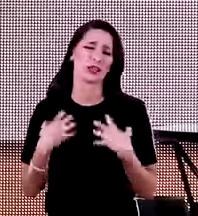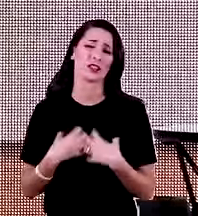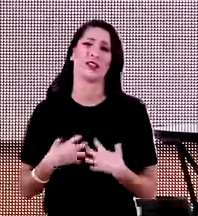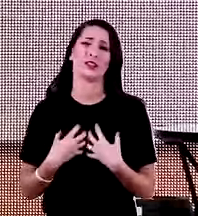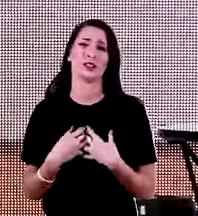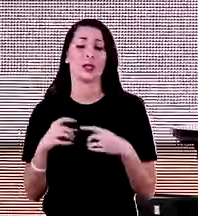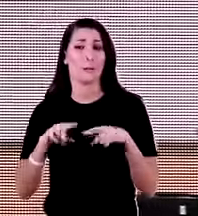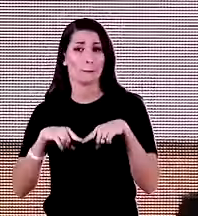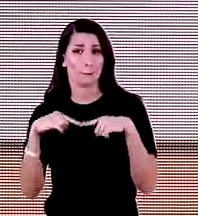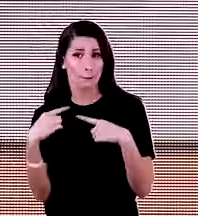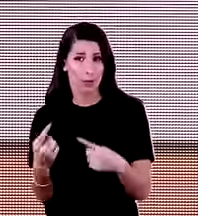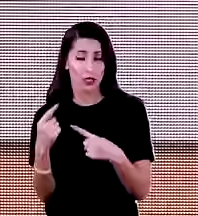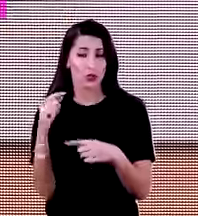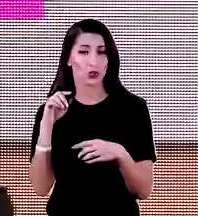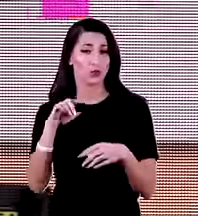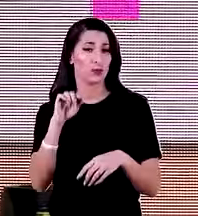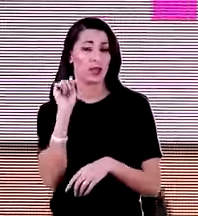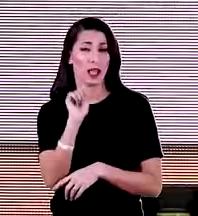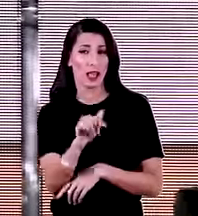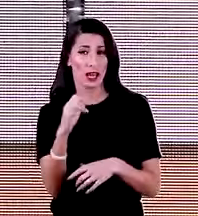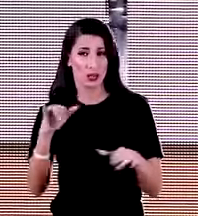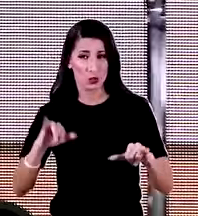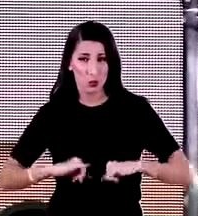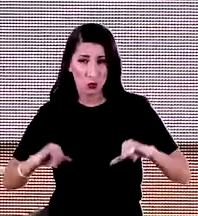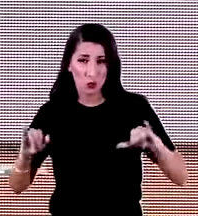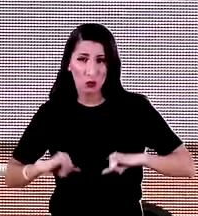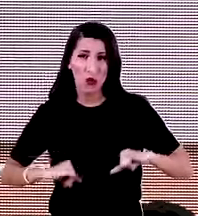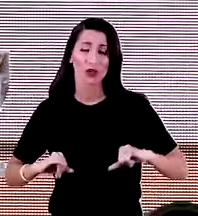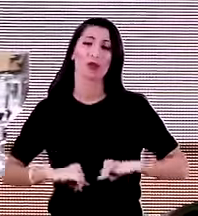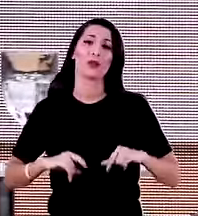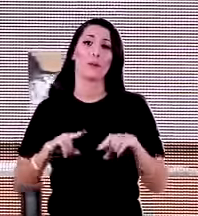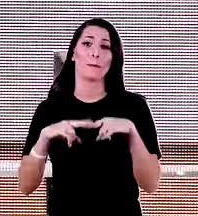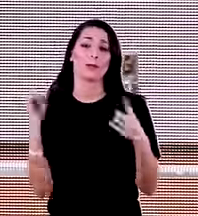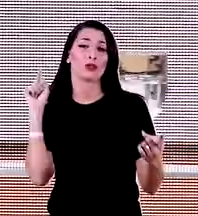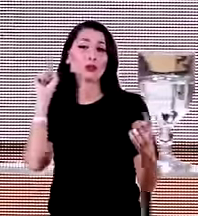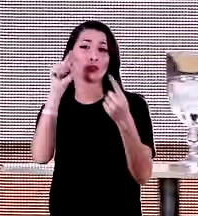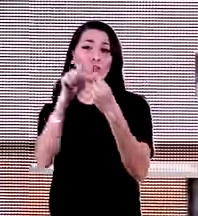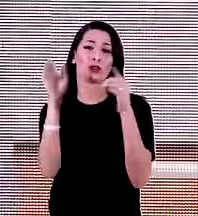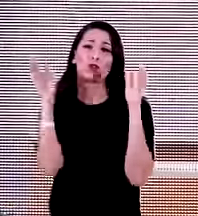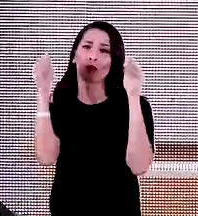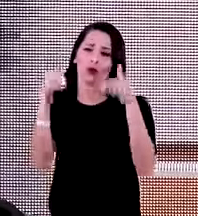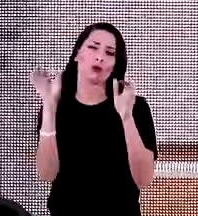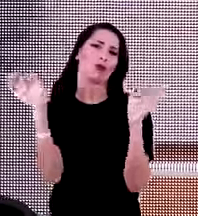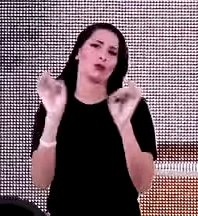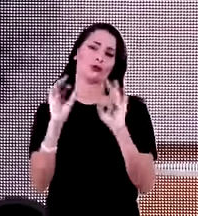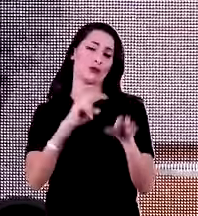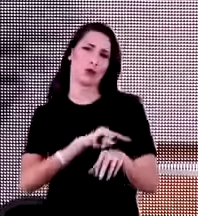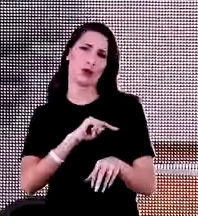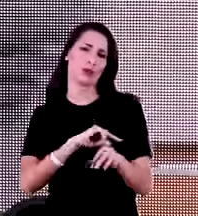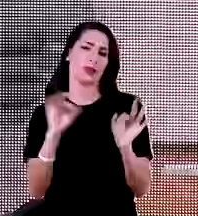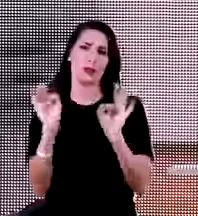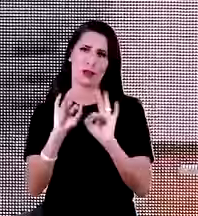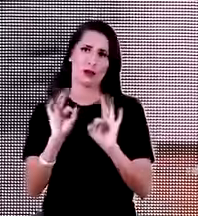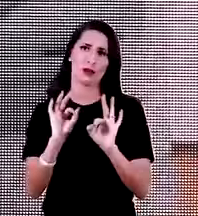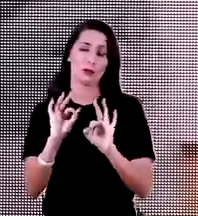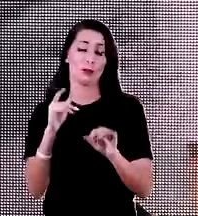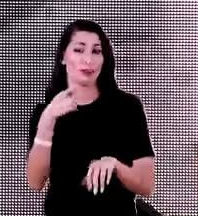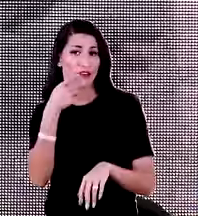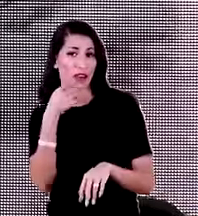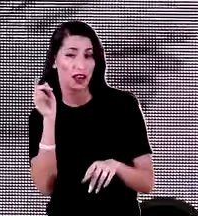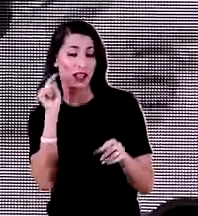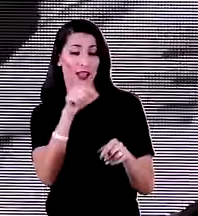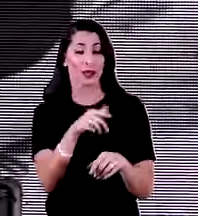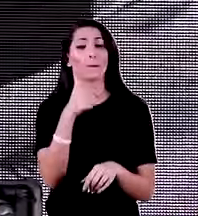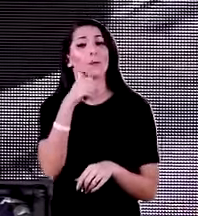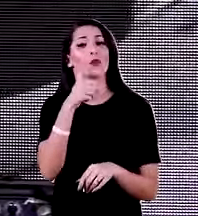por mais que Noemi estivesse sofrendo, nosso objetivo hoje não é focar em Noemi. É falar de Ruth. Porque, vamos falar a verdade, Noemi